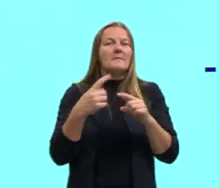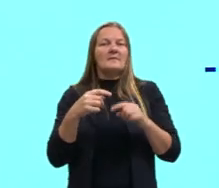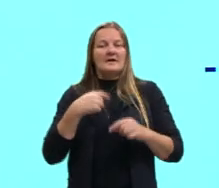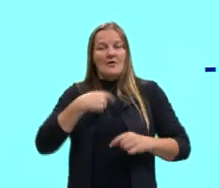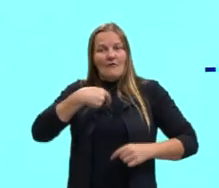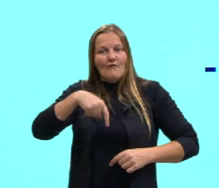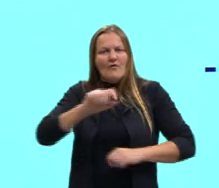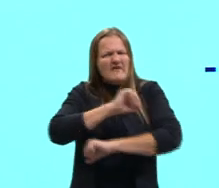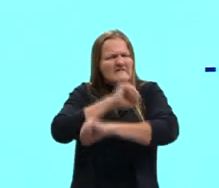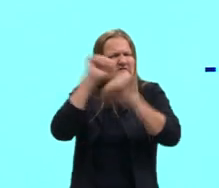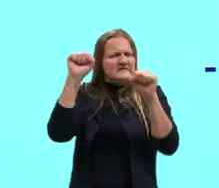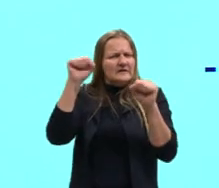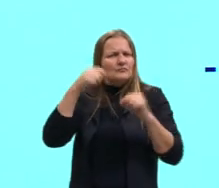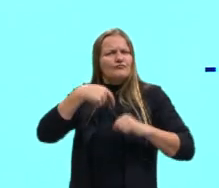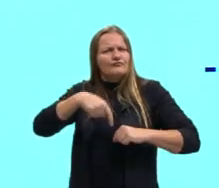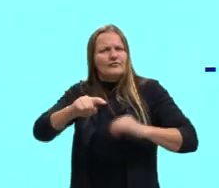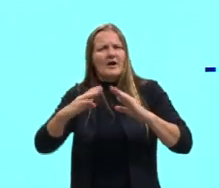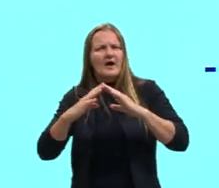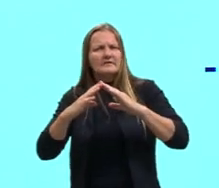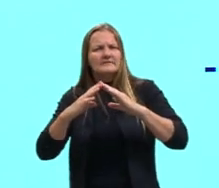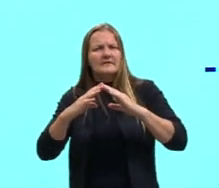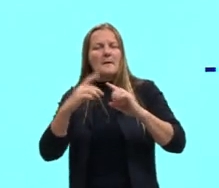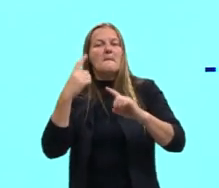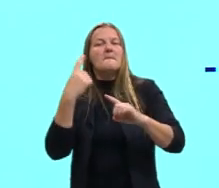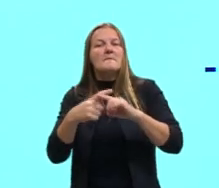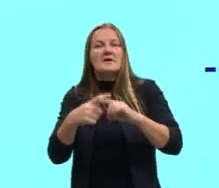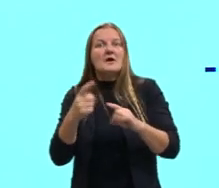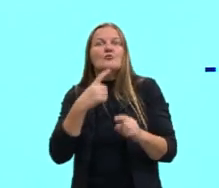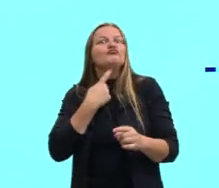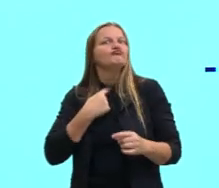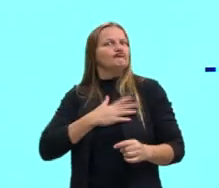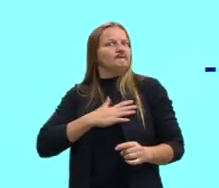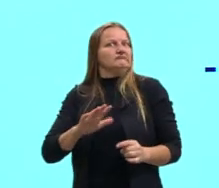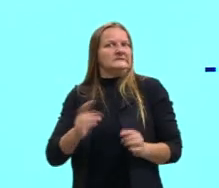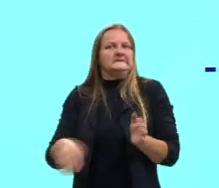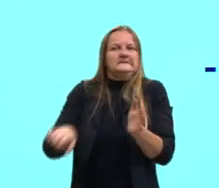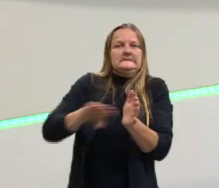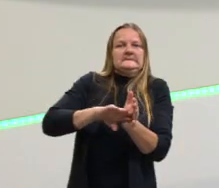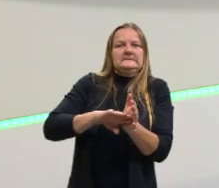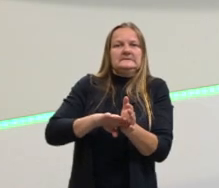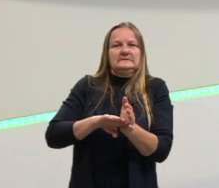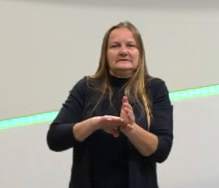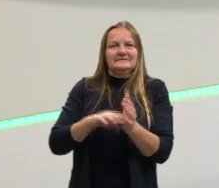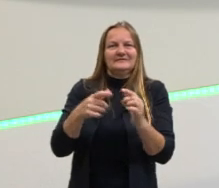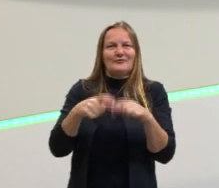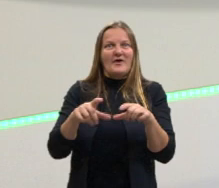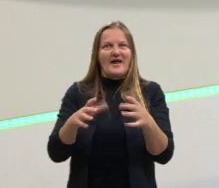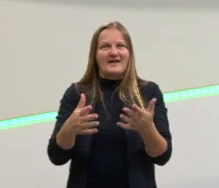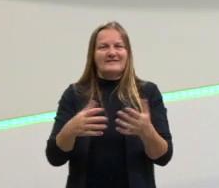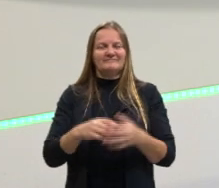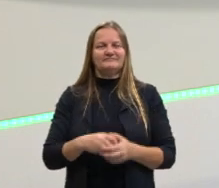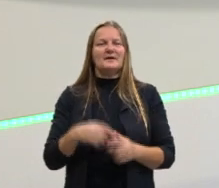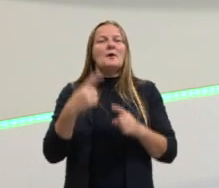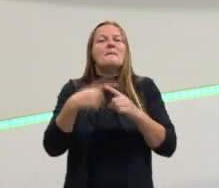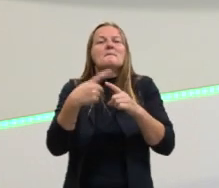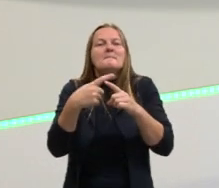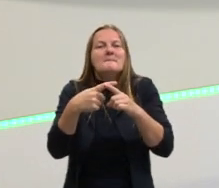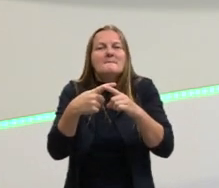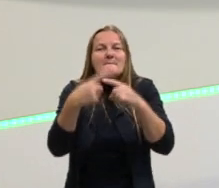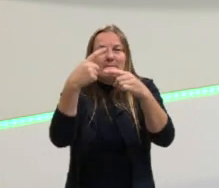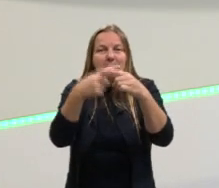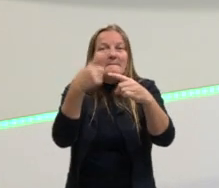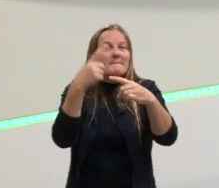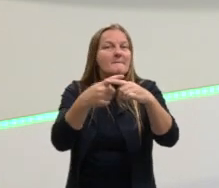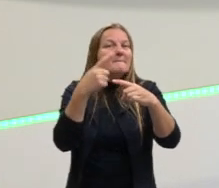cedo e o motivo pelo qual eu saí de casa cedo porque eu não queria me atrasar então eu estou explicando porque eu saí de casa cedo